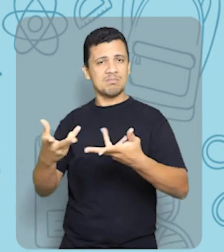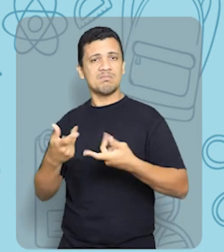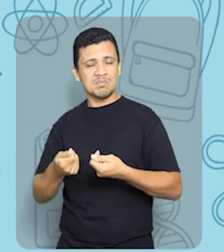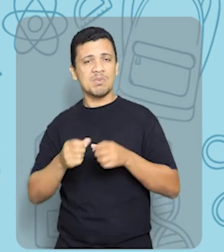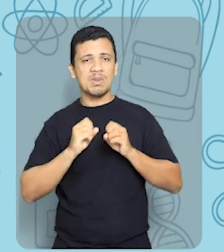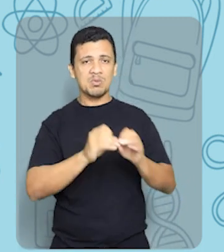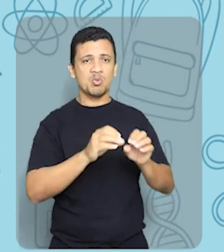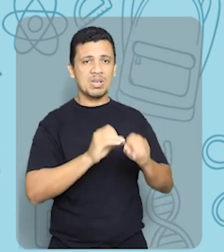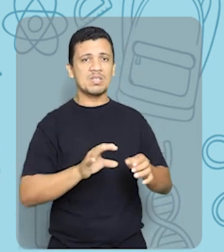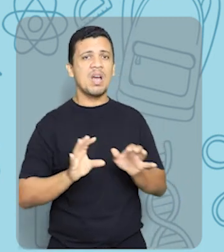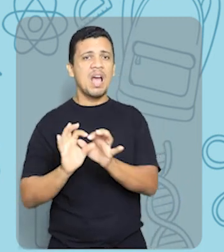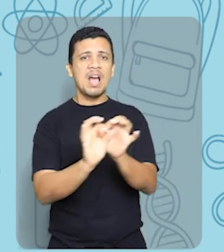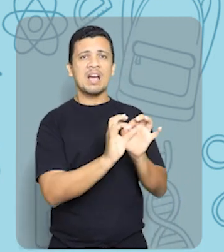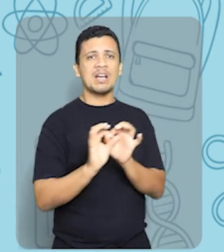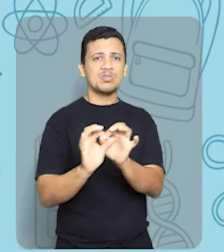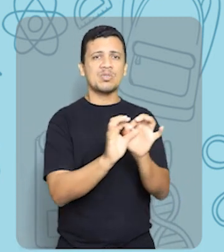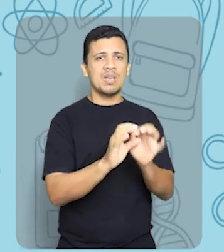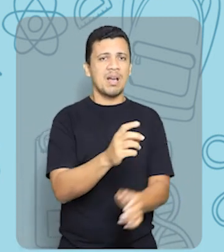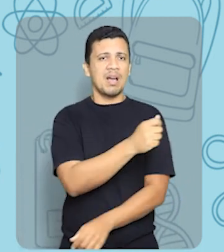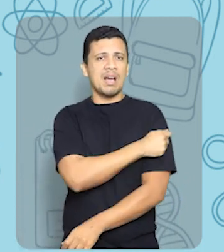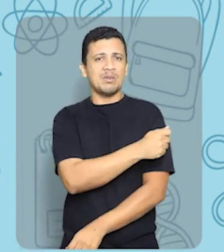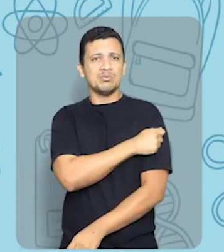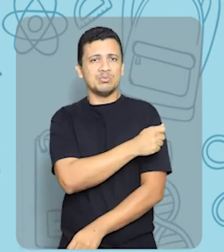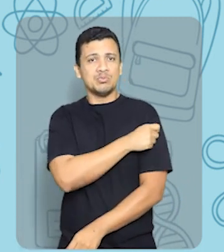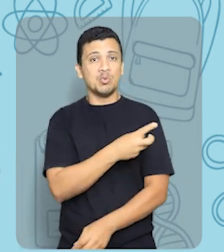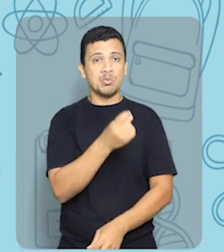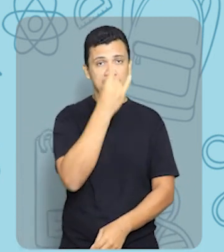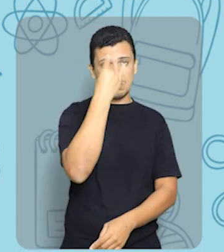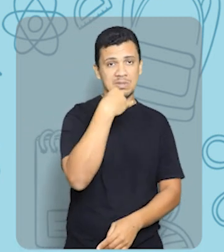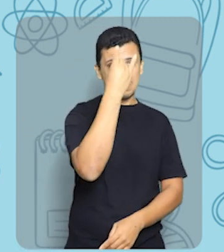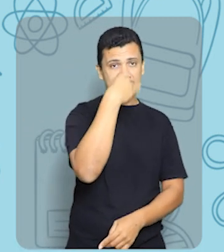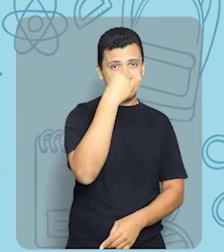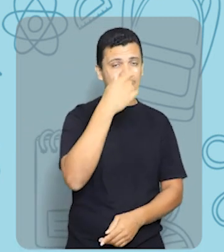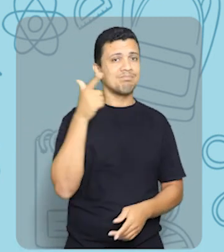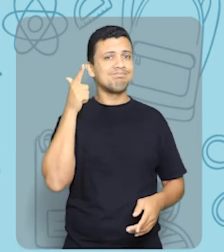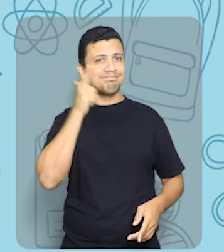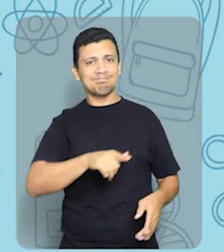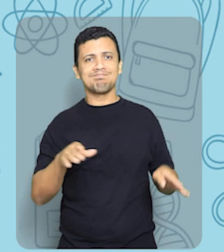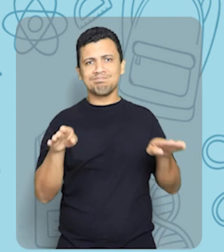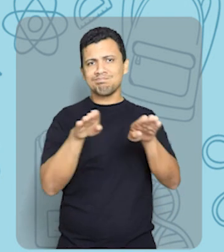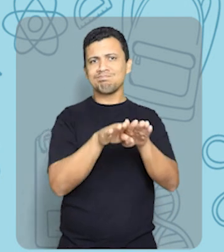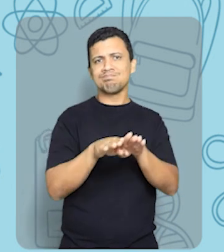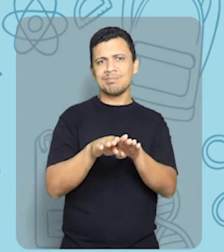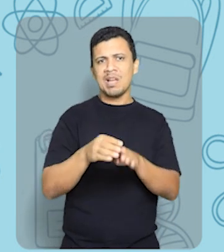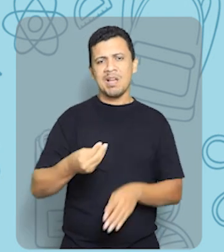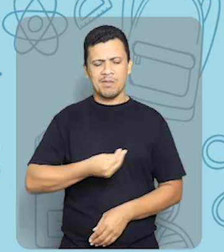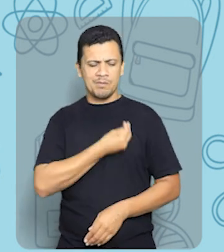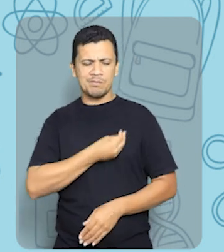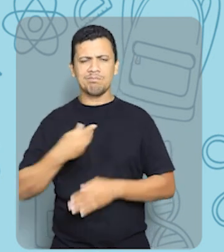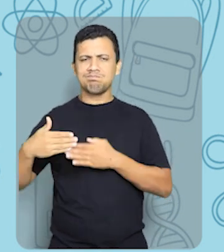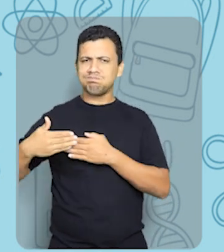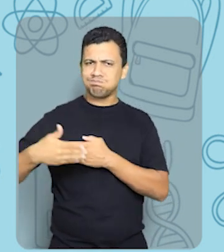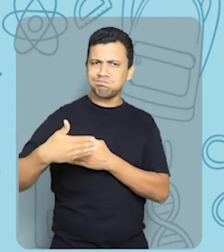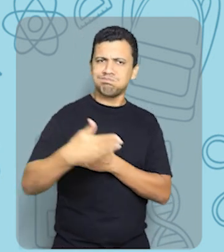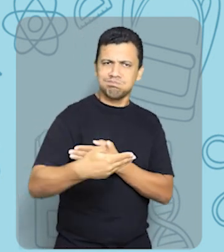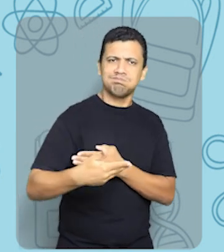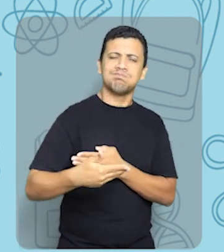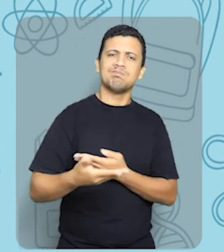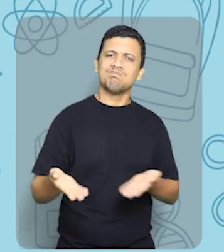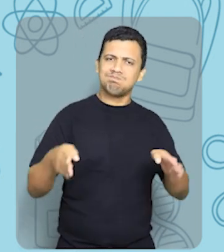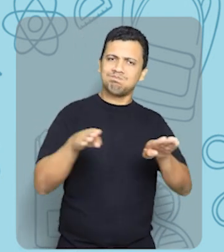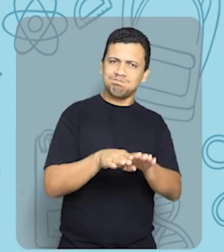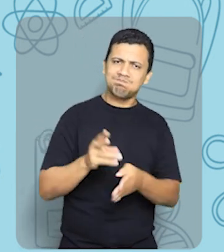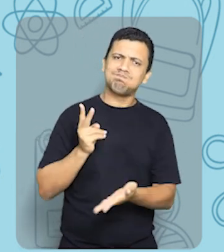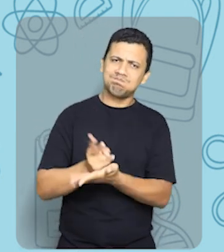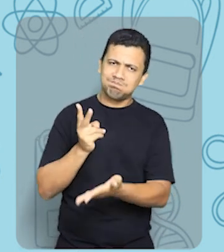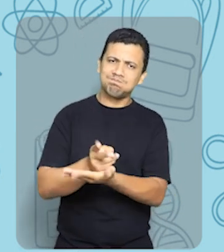na integração de aluno com a mesma deficiência. Ao longo de sua vida, essa luta pela inclusão foi constante.